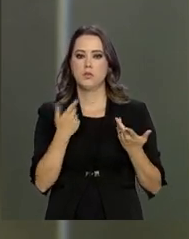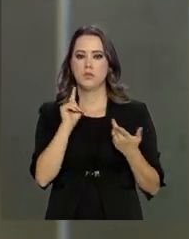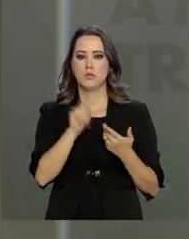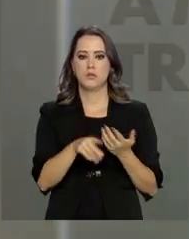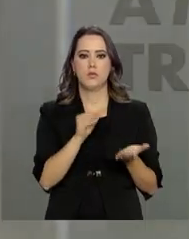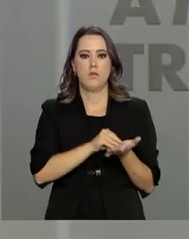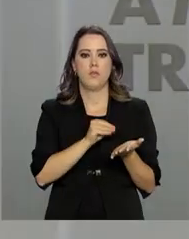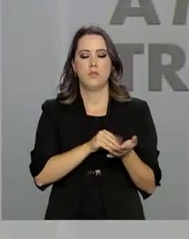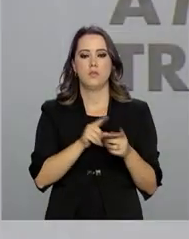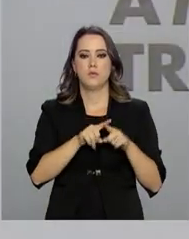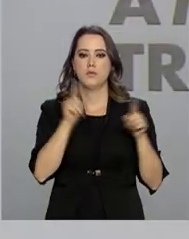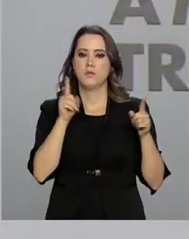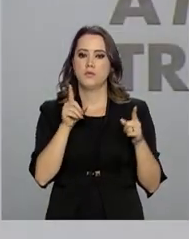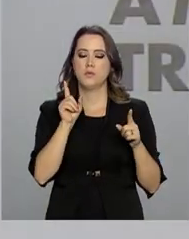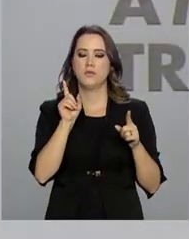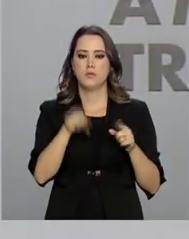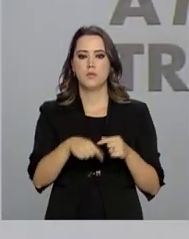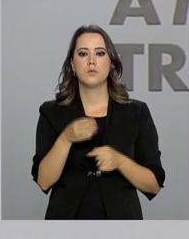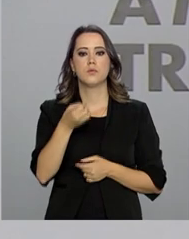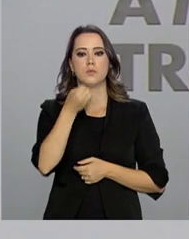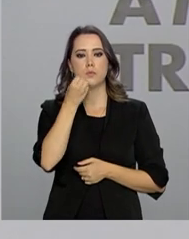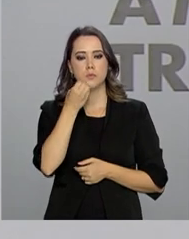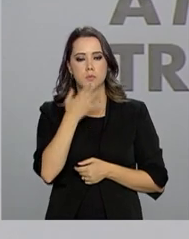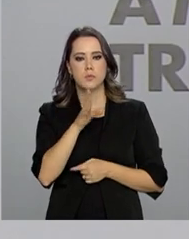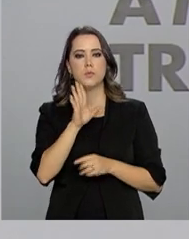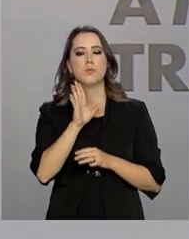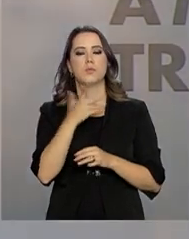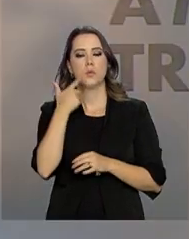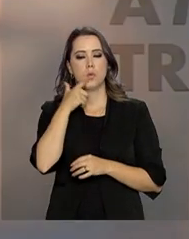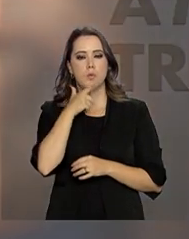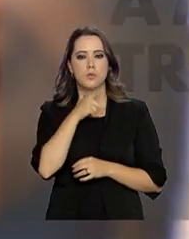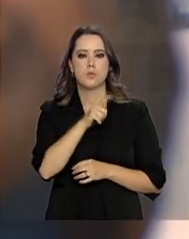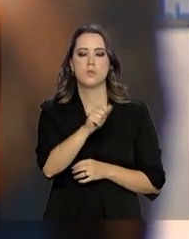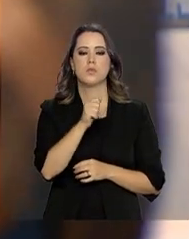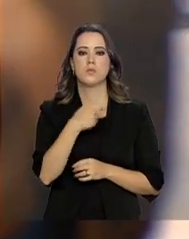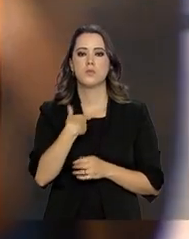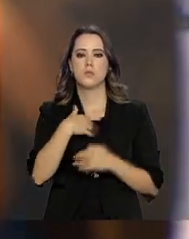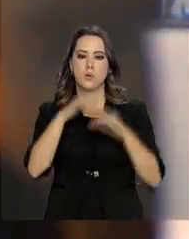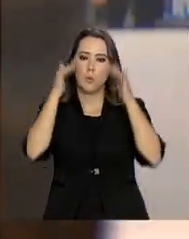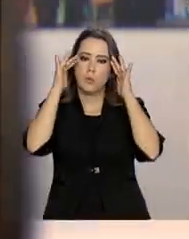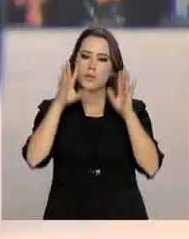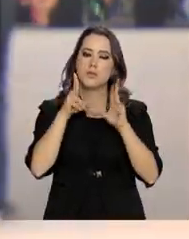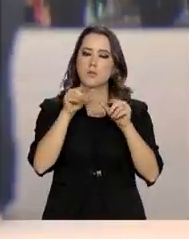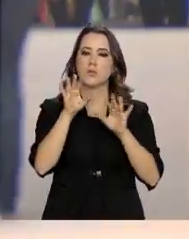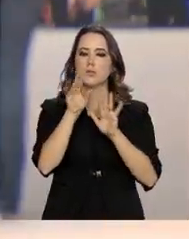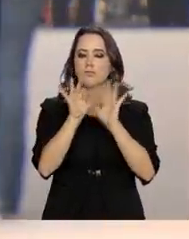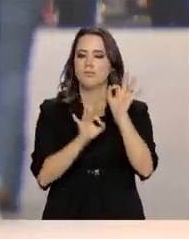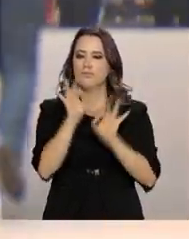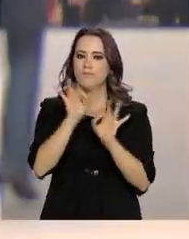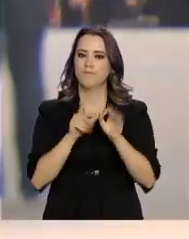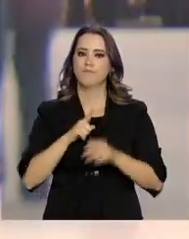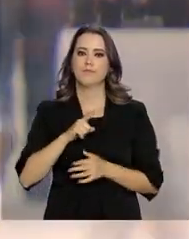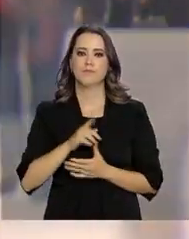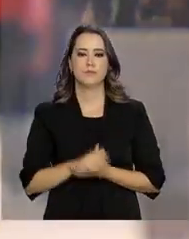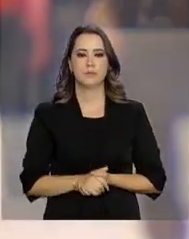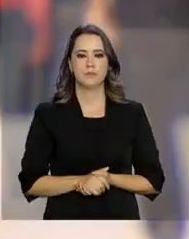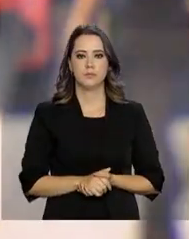faltou mas mas tava completinho conseguir cumprir todos os planos que eu tinha